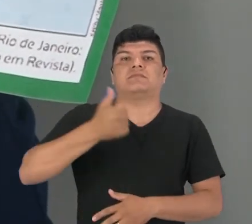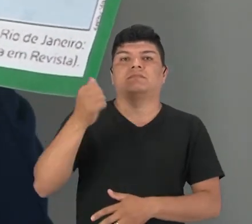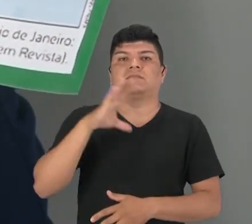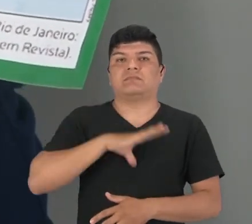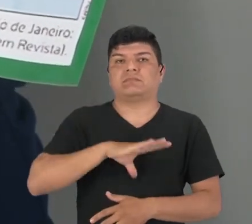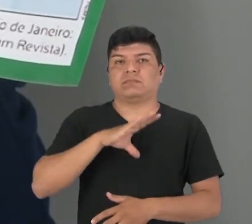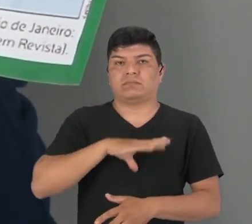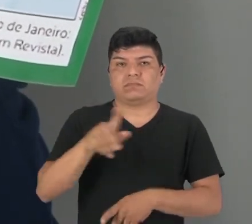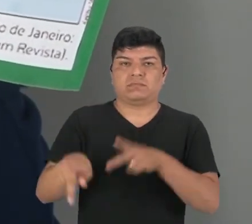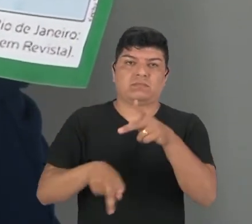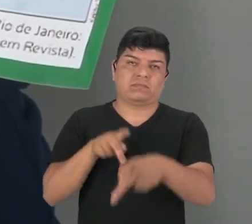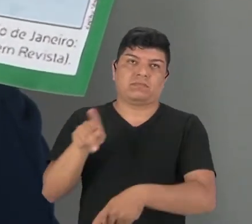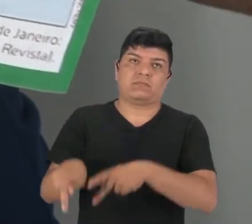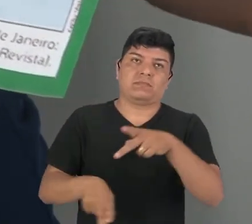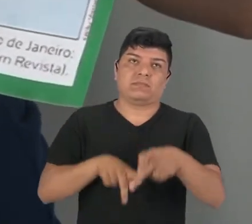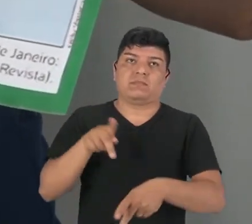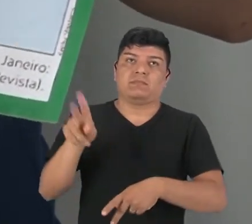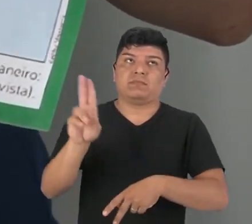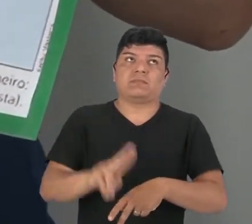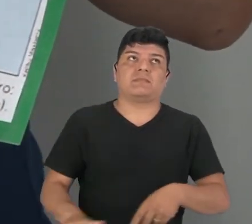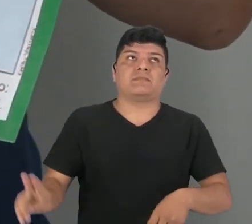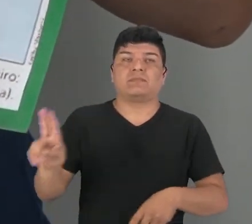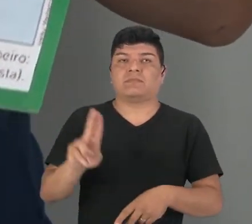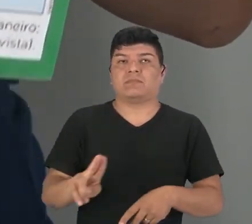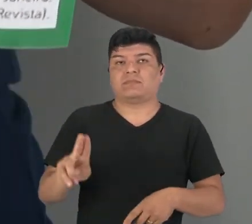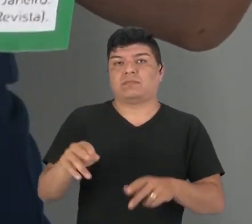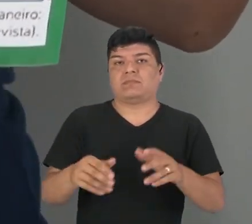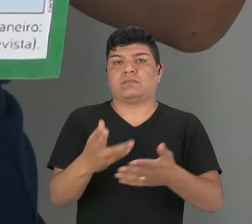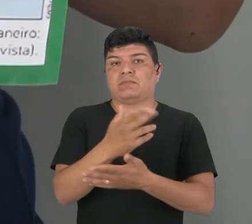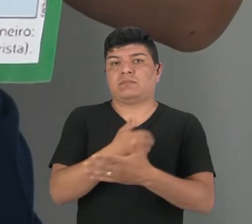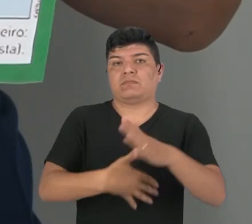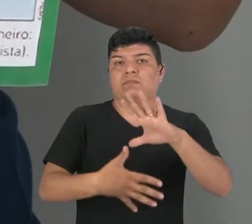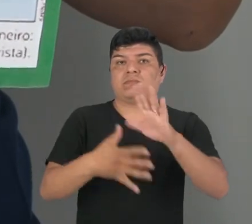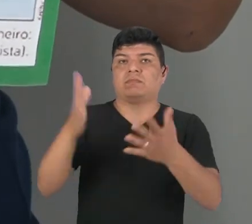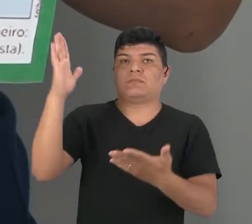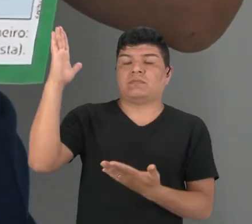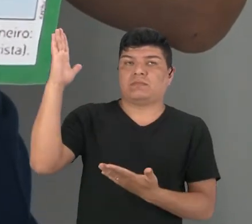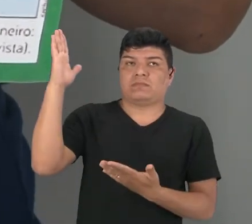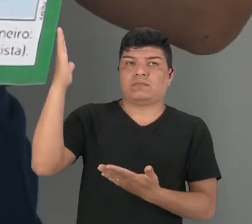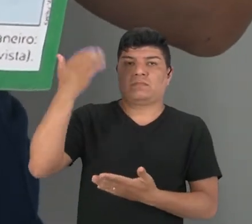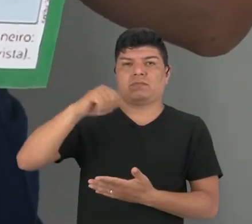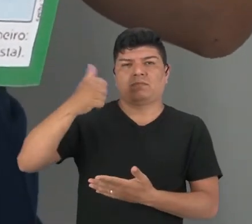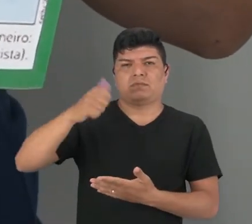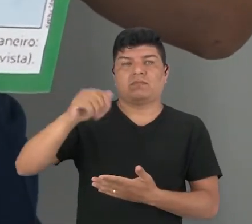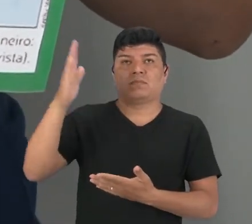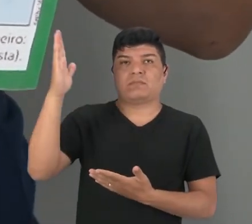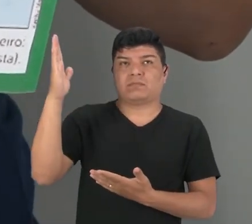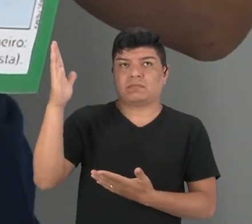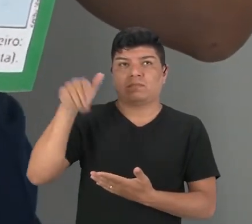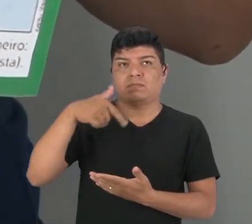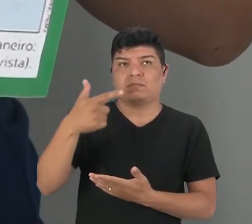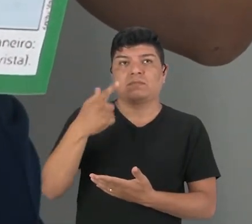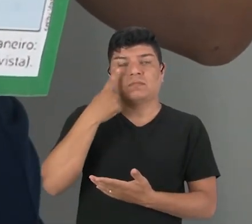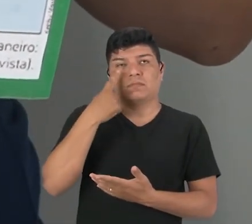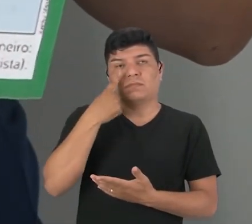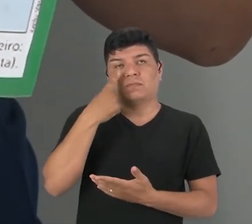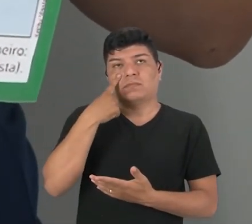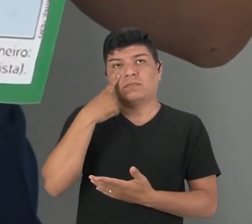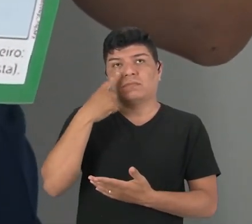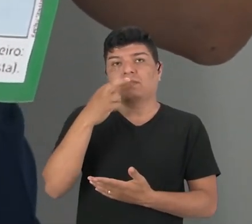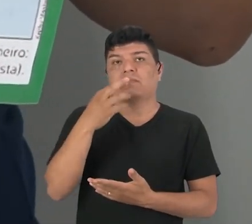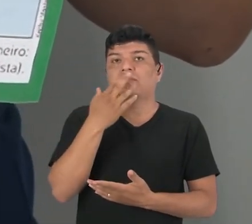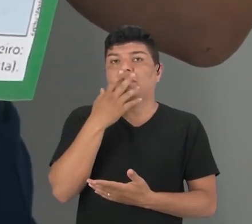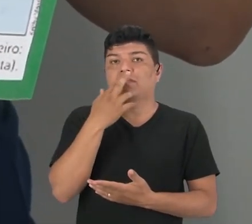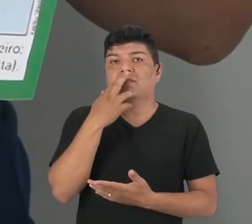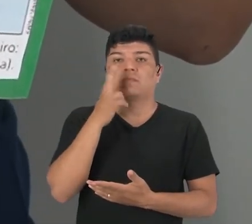primeiras civilizações, usando essa parte aqui no mapa onde a gente está em análise, tá? Depois nós vimos aqui a parte